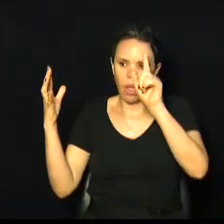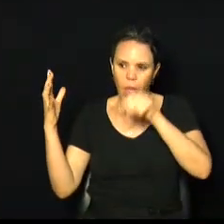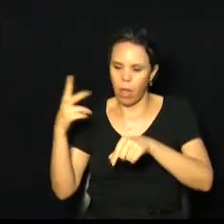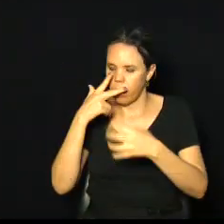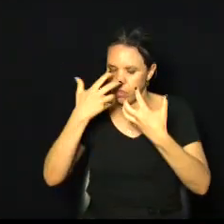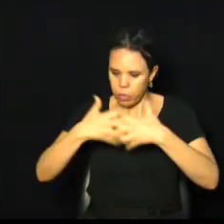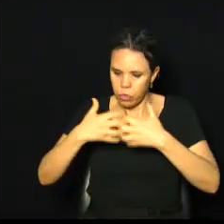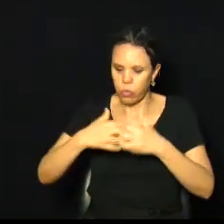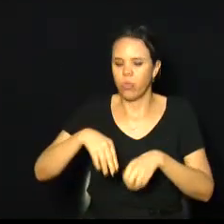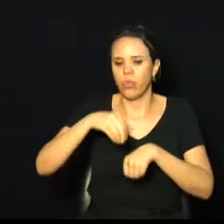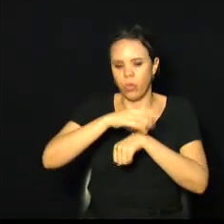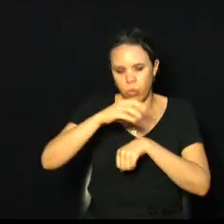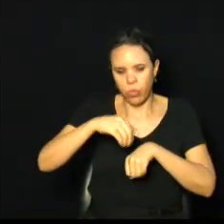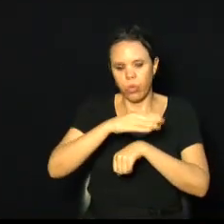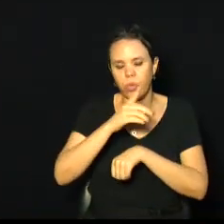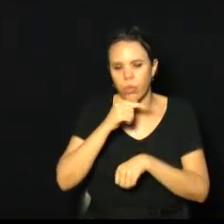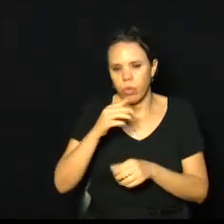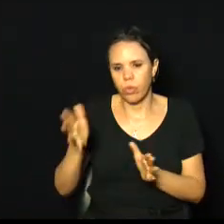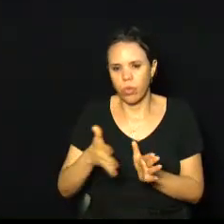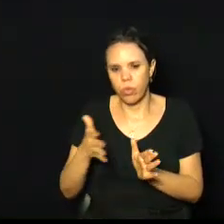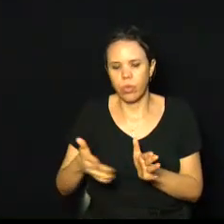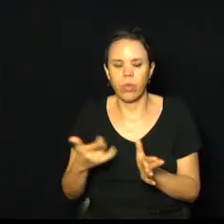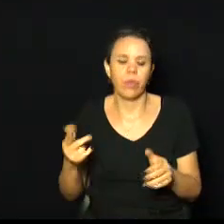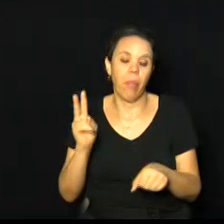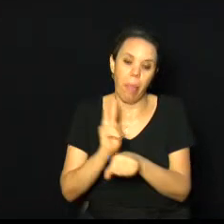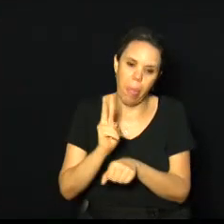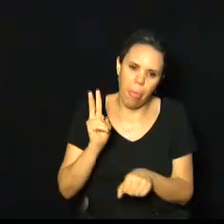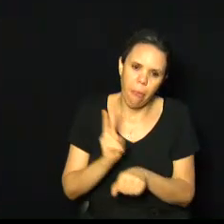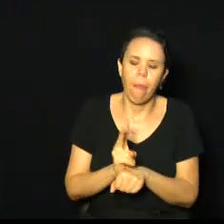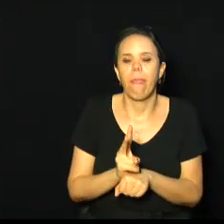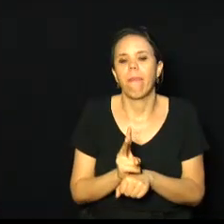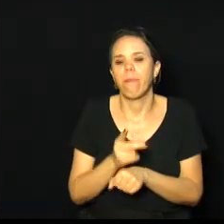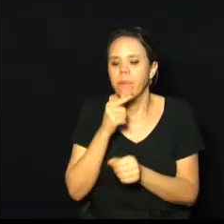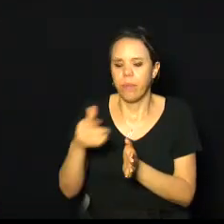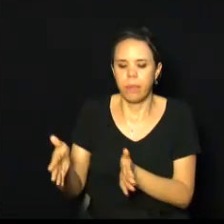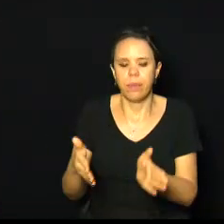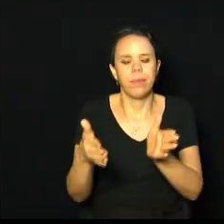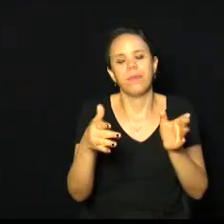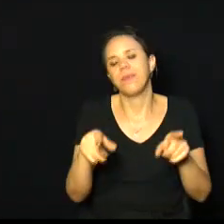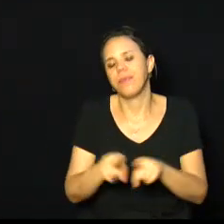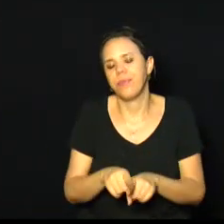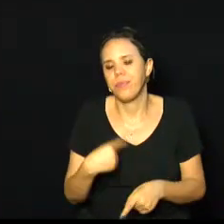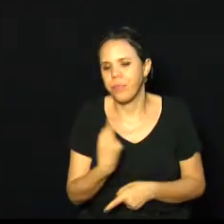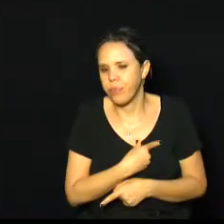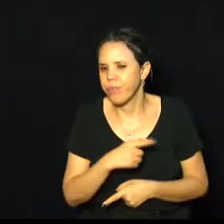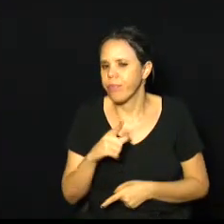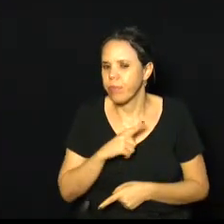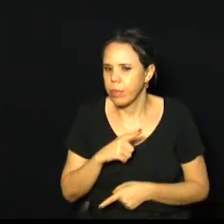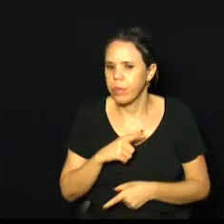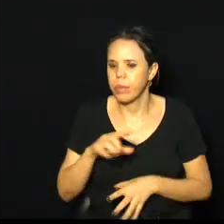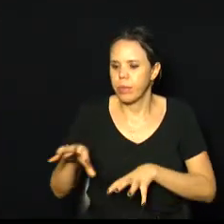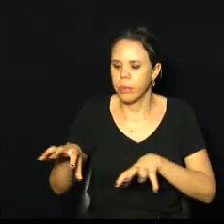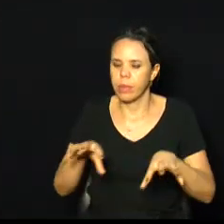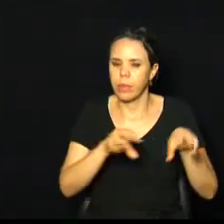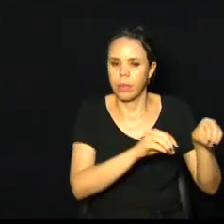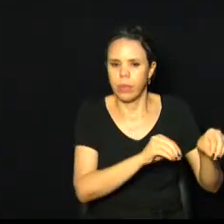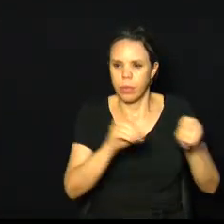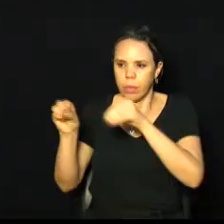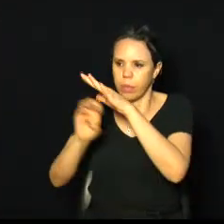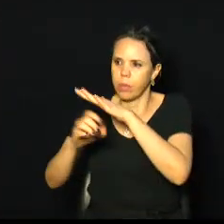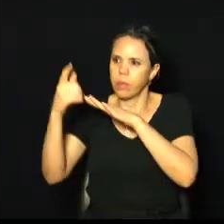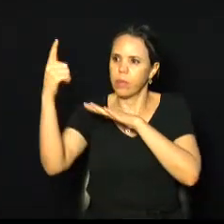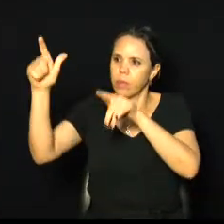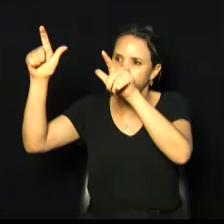de fazer água, além da proteção dos mananciais. Então, nós vamos ter deslocamento dessas empresas